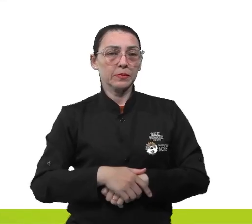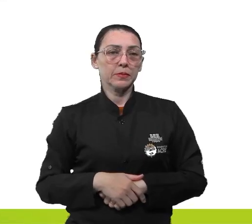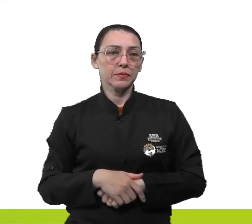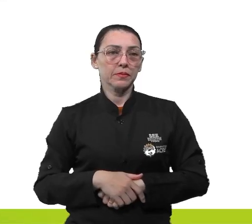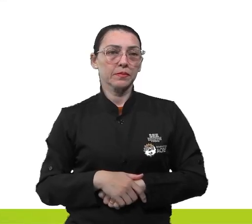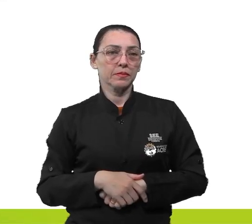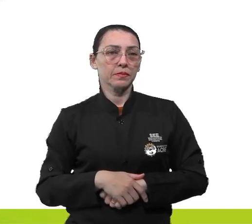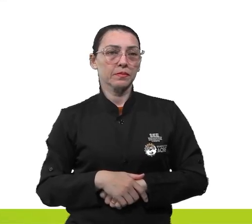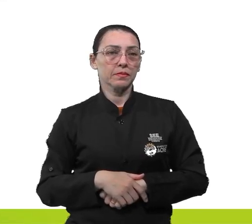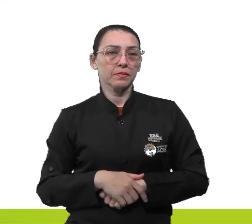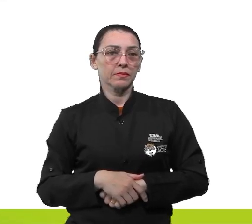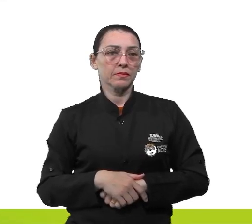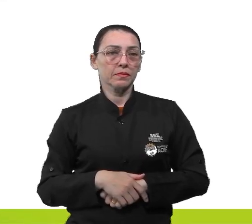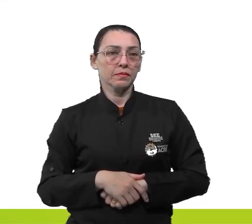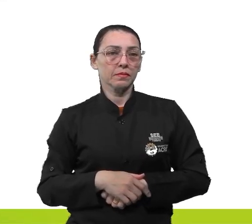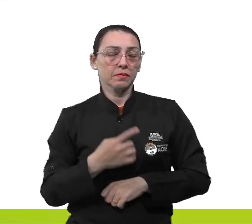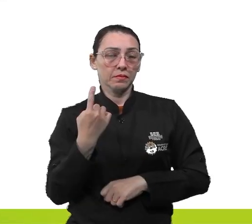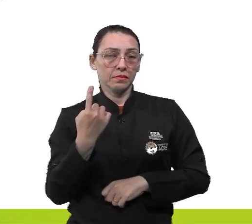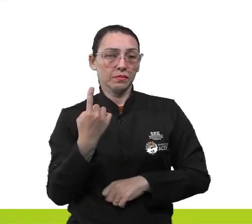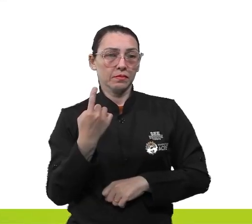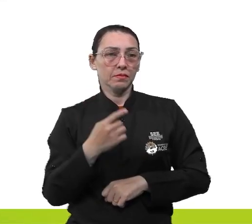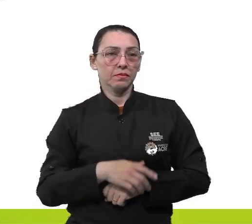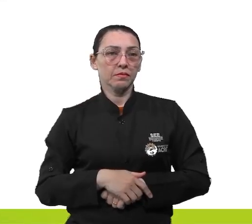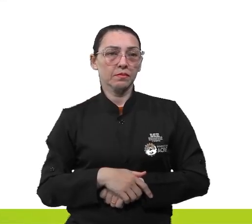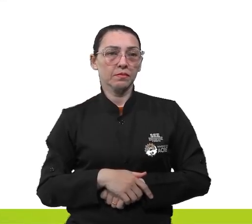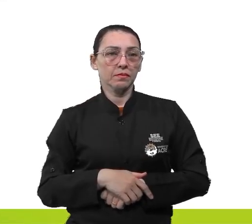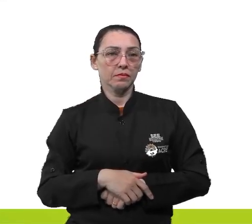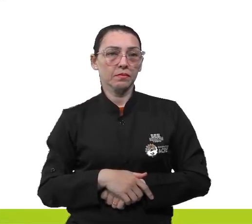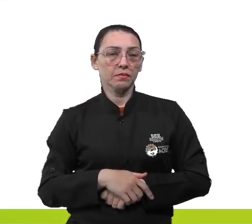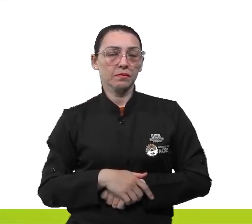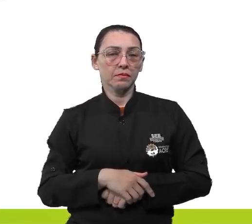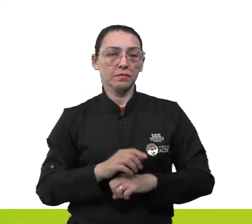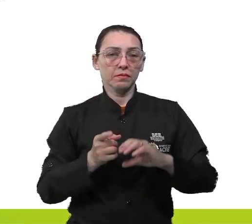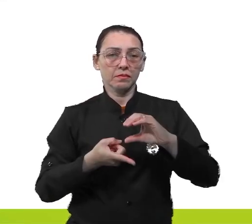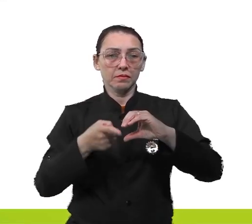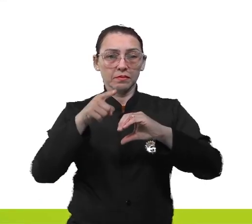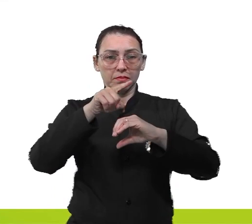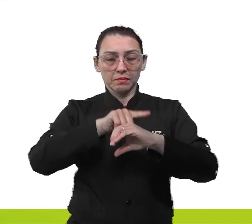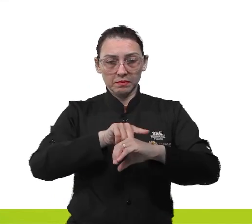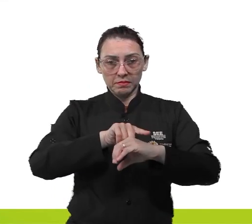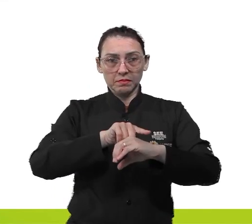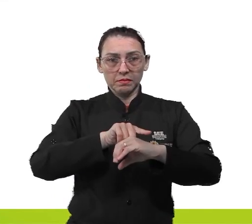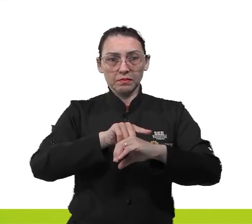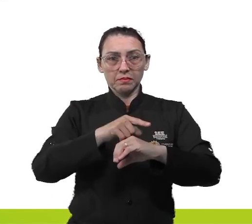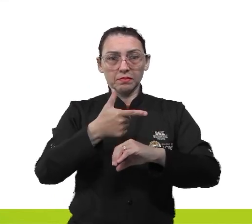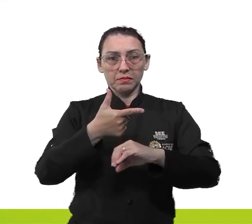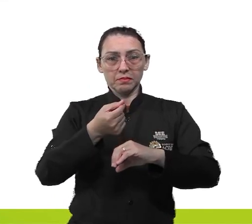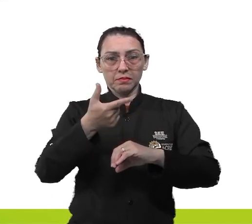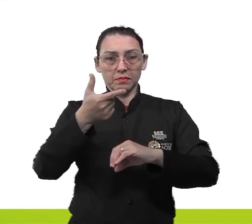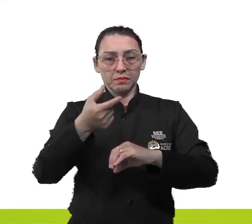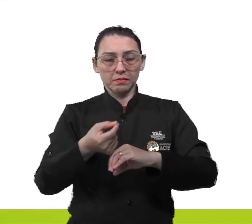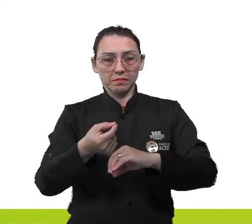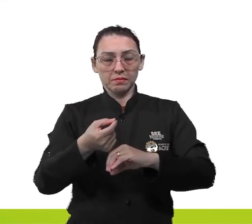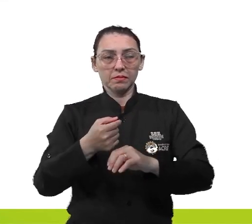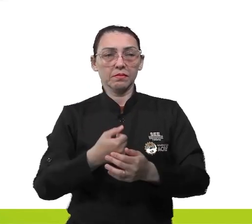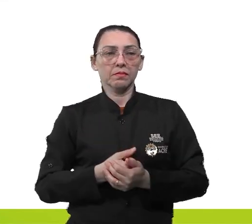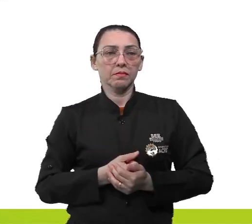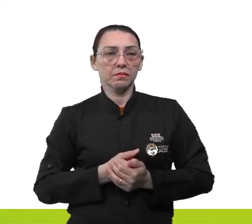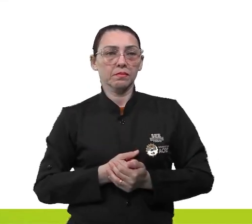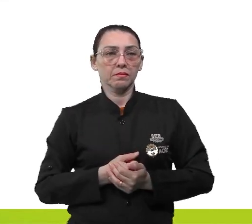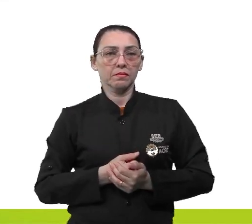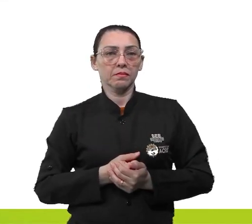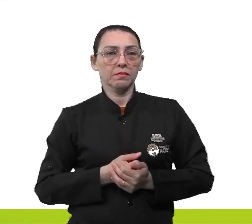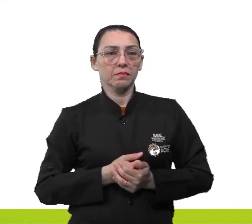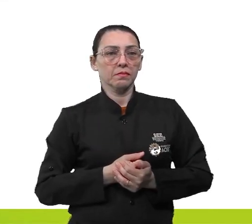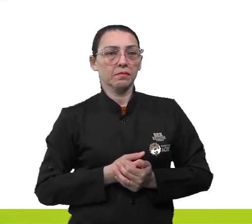pessoal. Questão 1. Essa é uma questão de ciências naturais, caiu na prova do Enseja 2020,